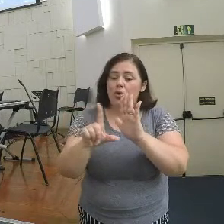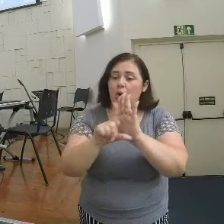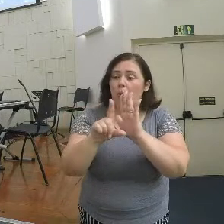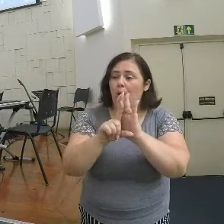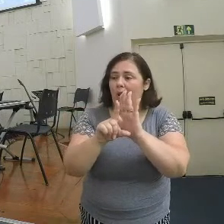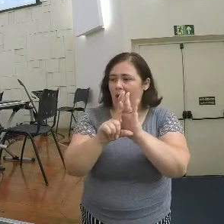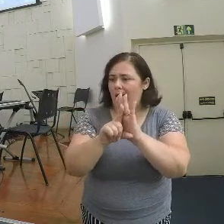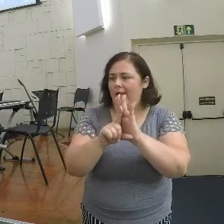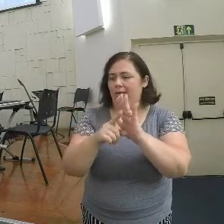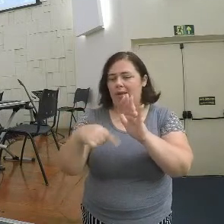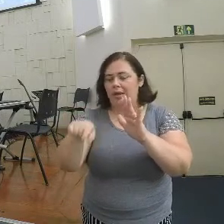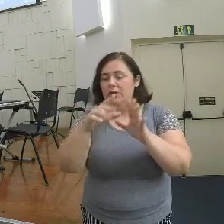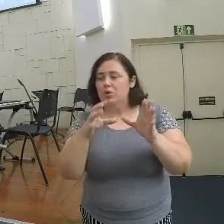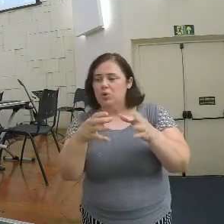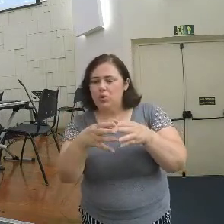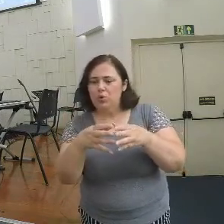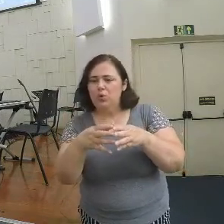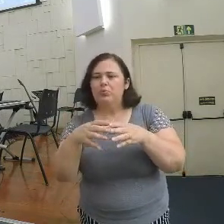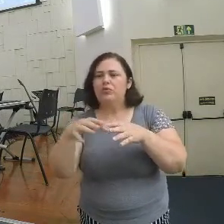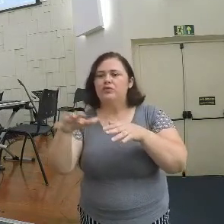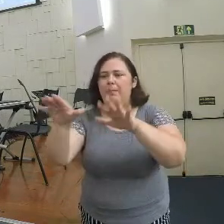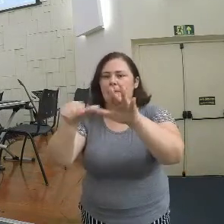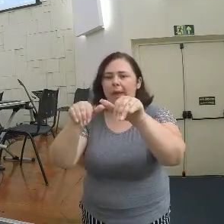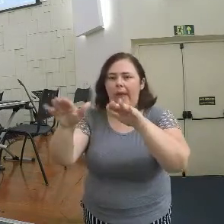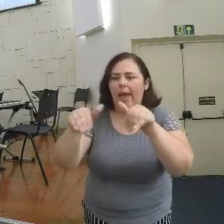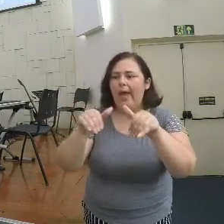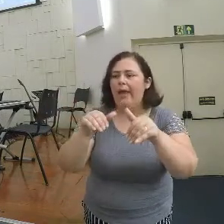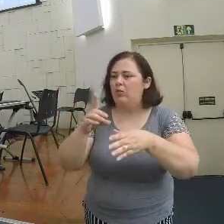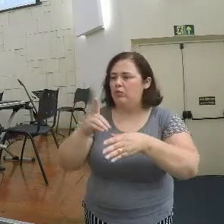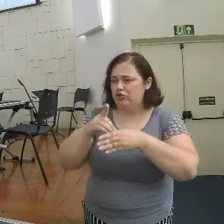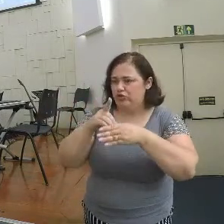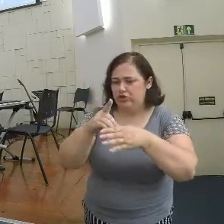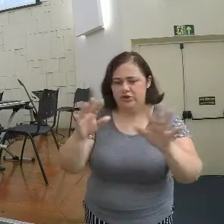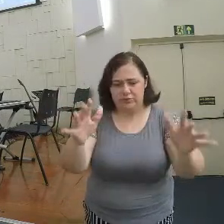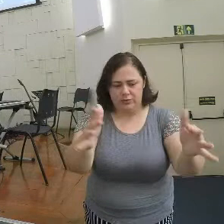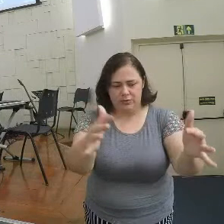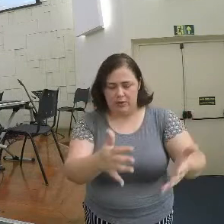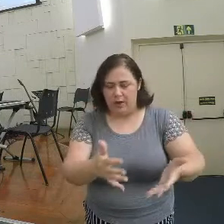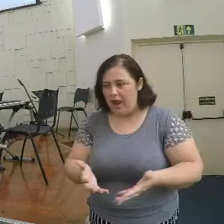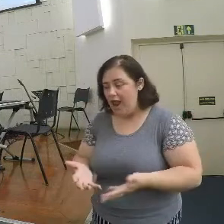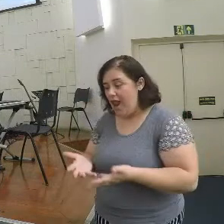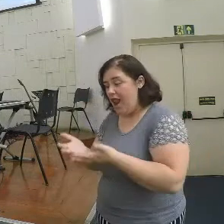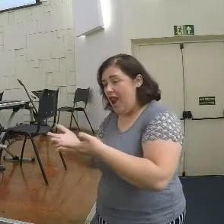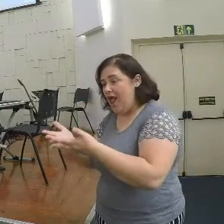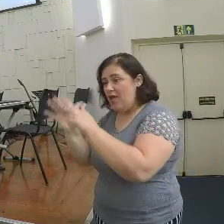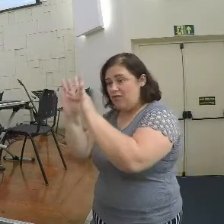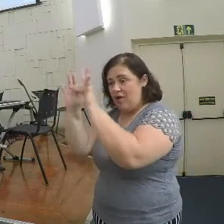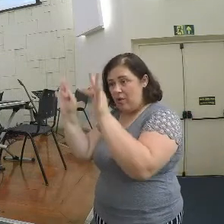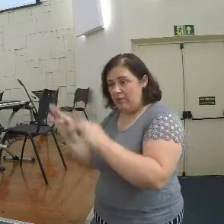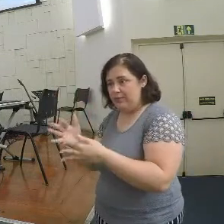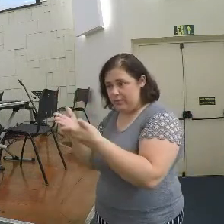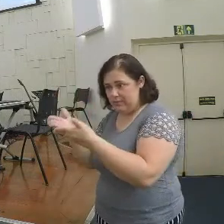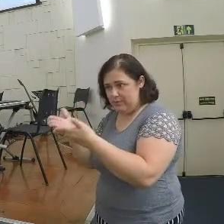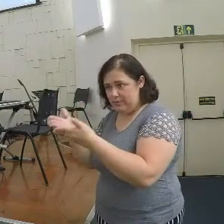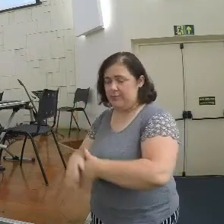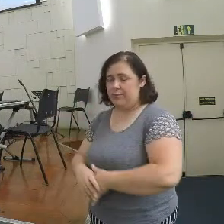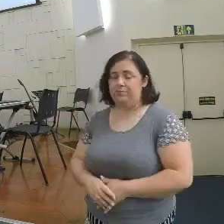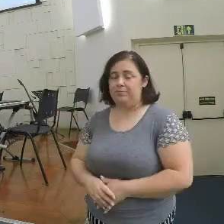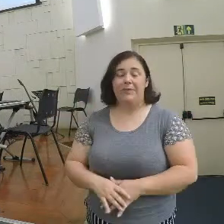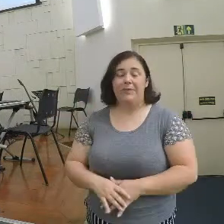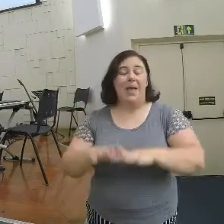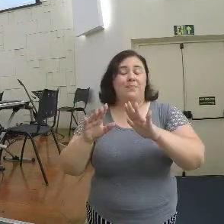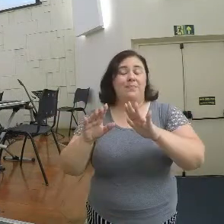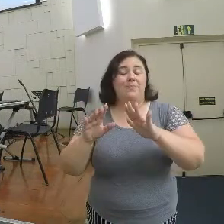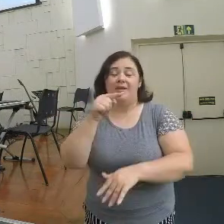povo, ou seja, dos seus irmãos, embora tenham estes descendido de Abraão. Entretanto, aquele